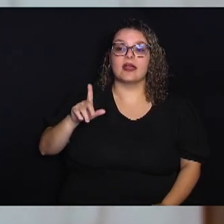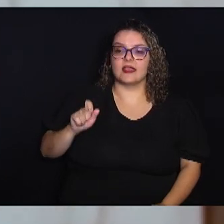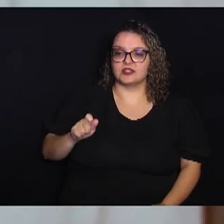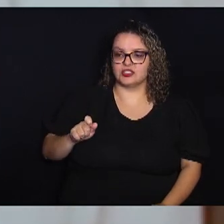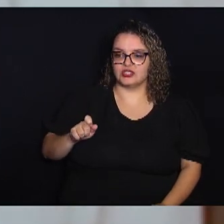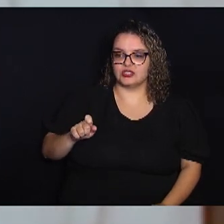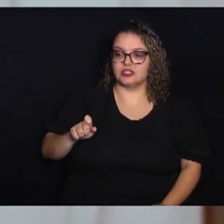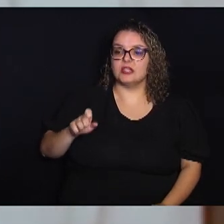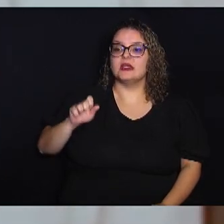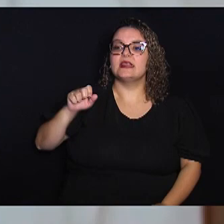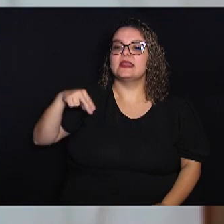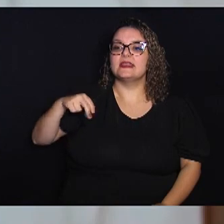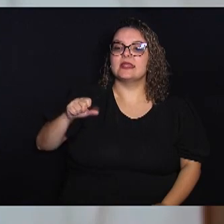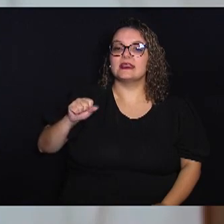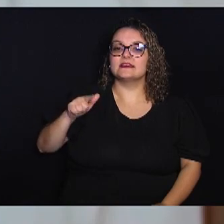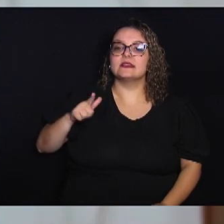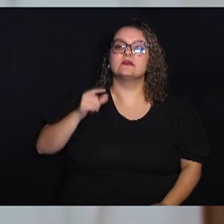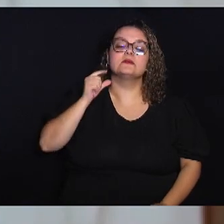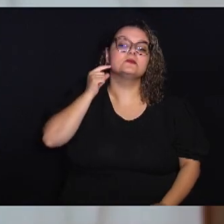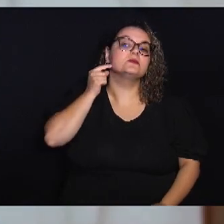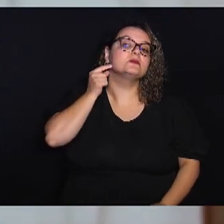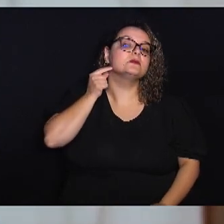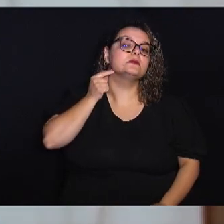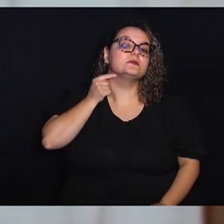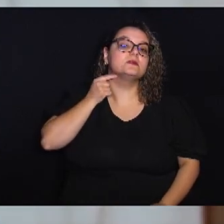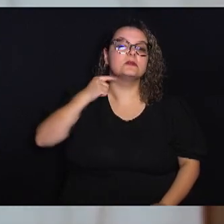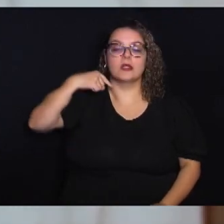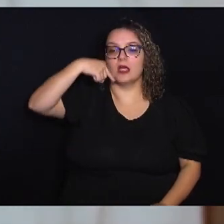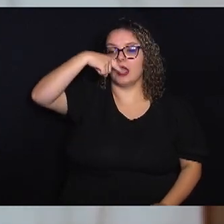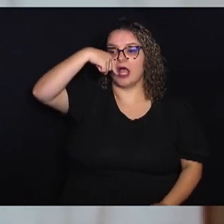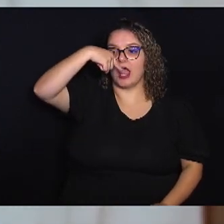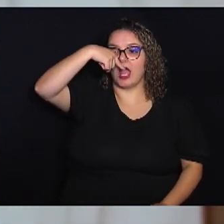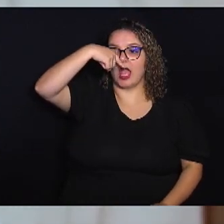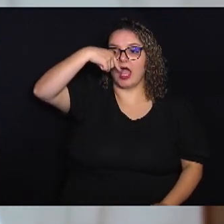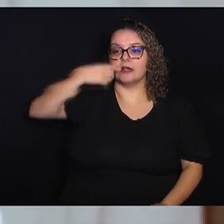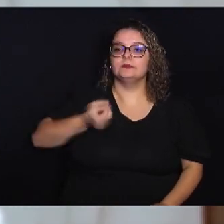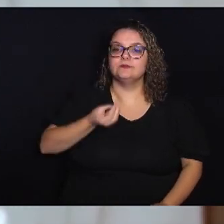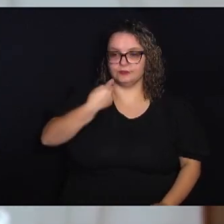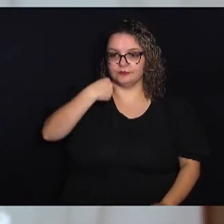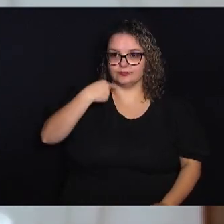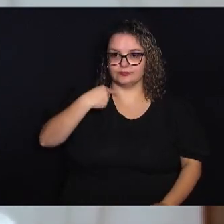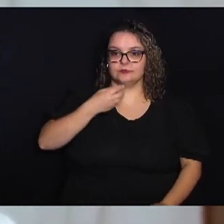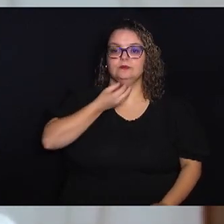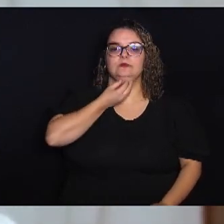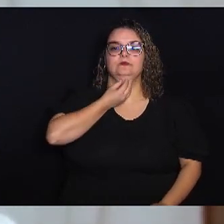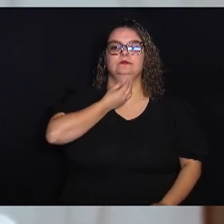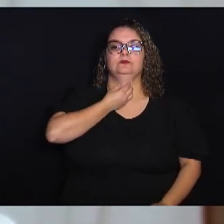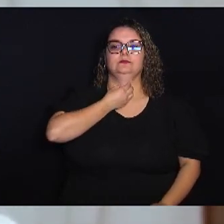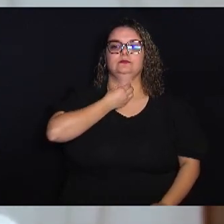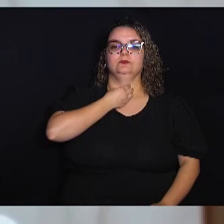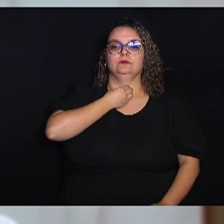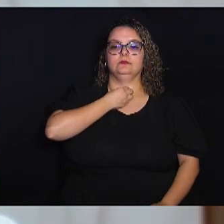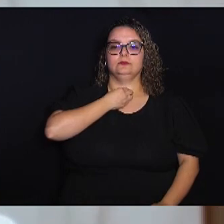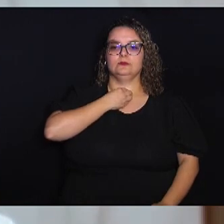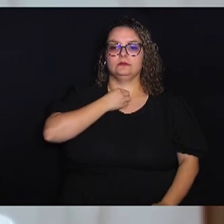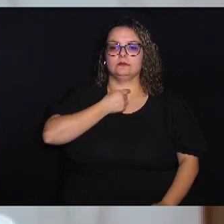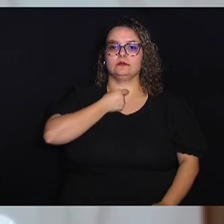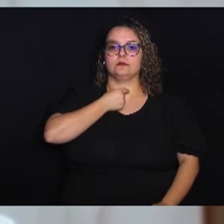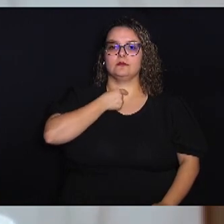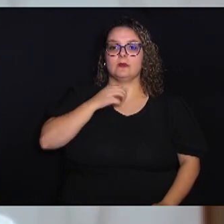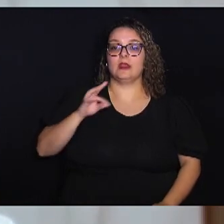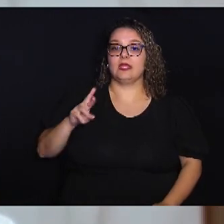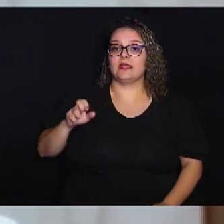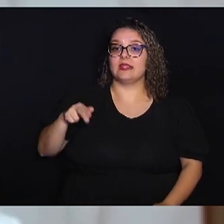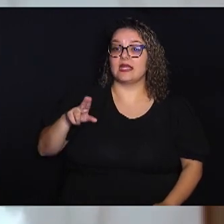vai descendo para essa estrutura aqui onde a gente tem um sininho, lá onde a gente engole, vai descendo até se transformar na